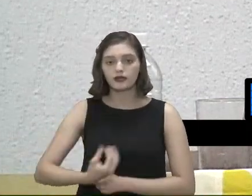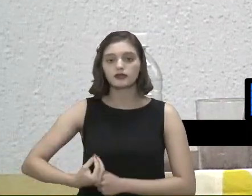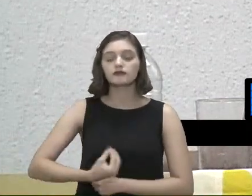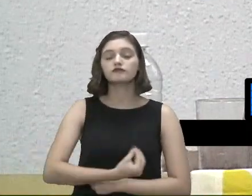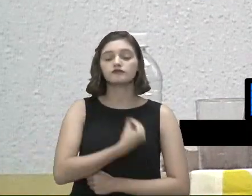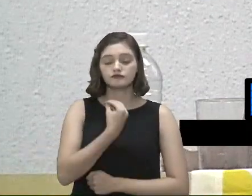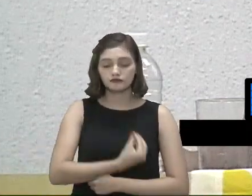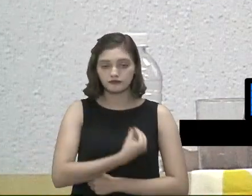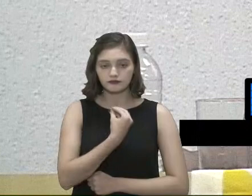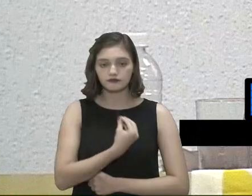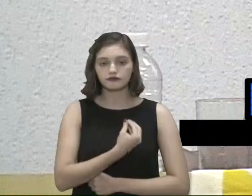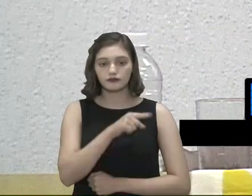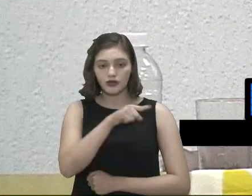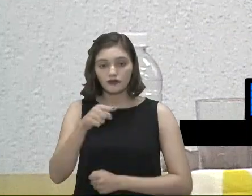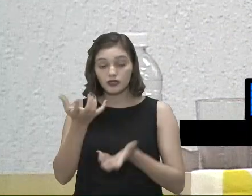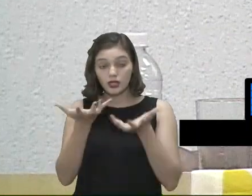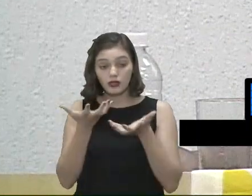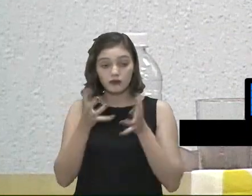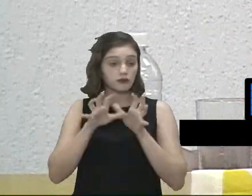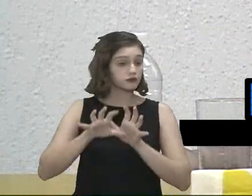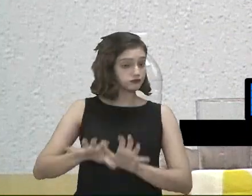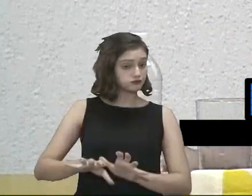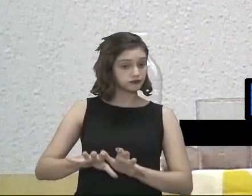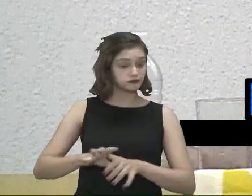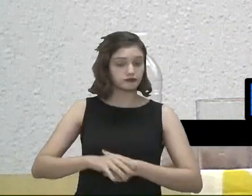vivas, vocês queiram ou não.